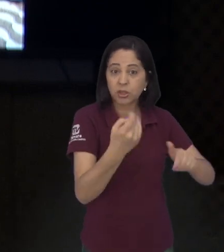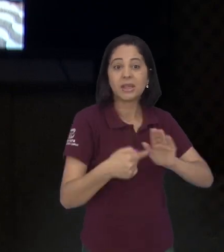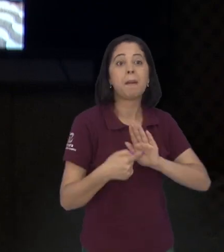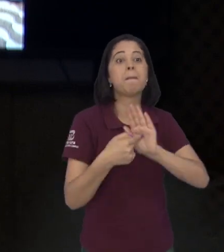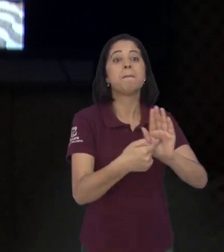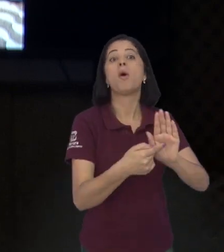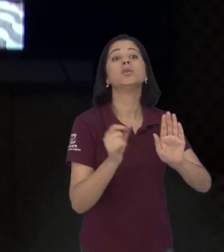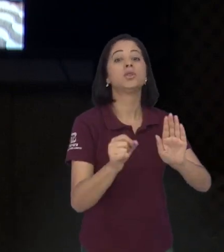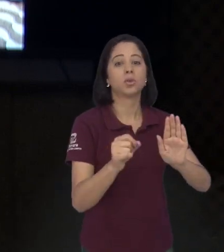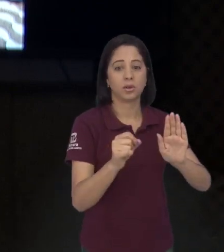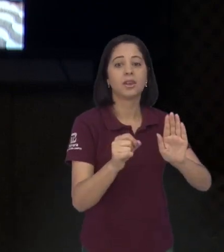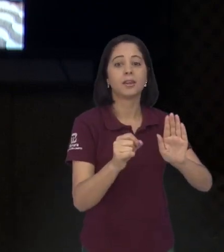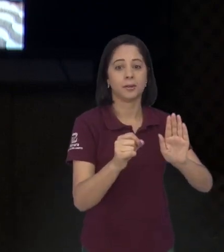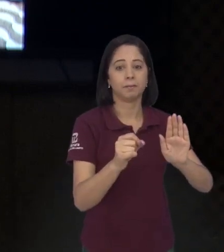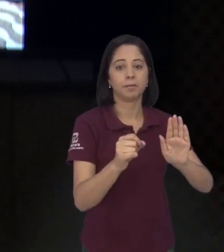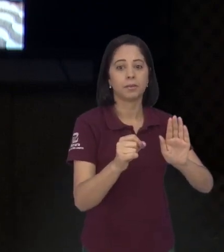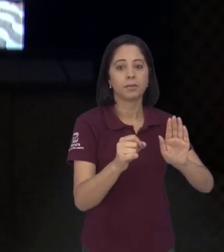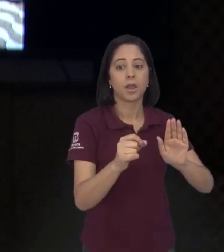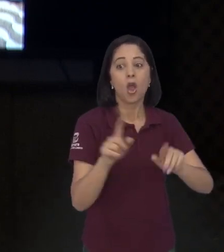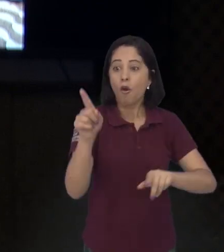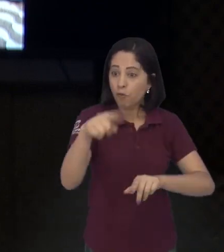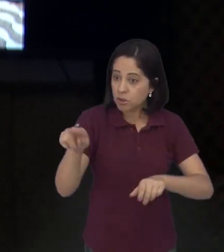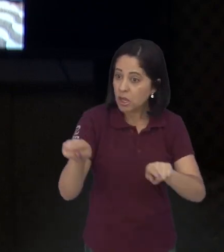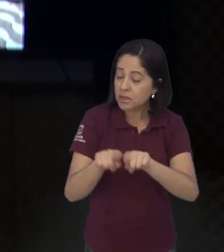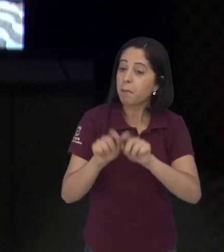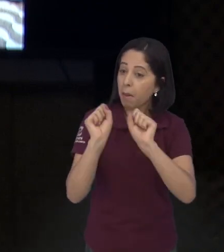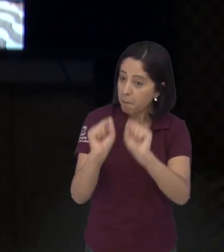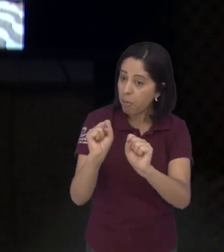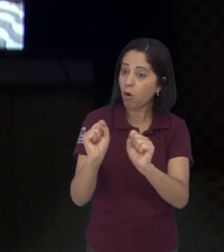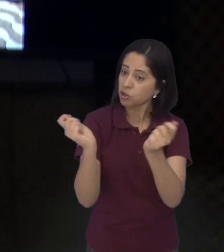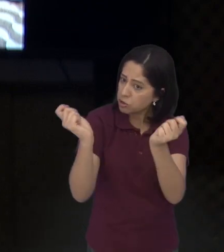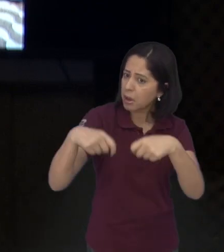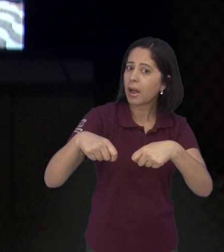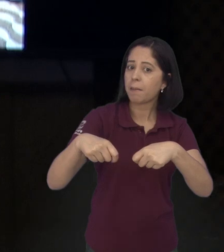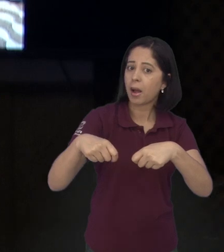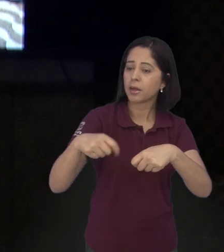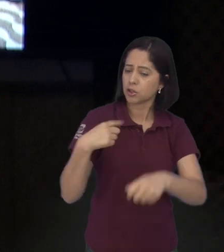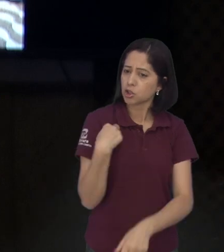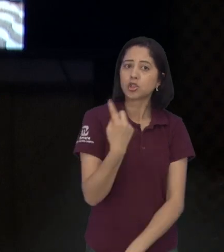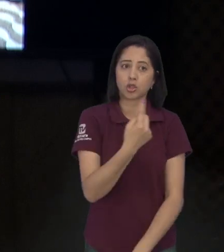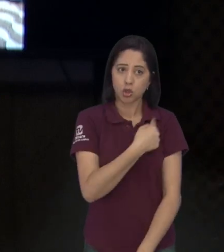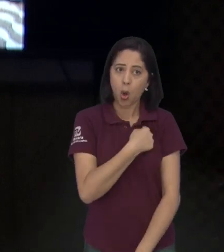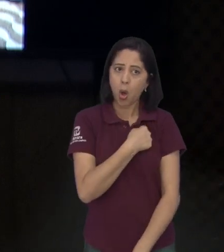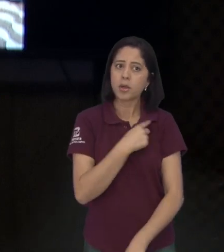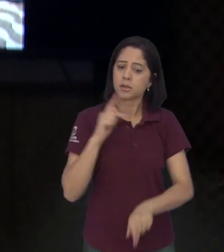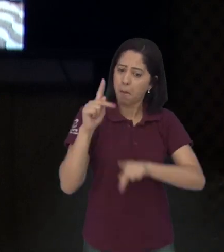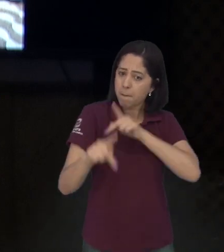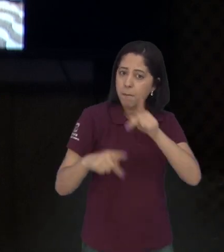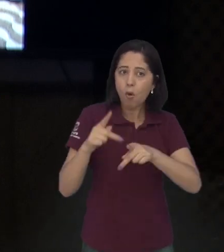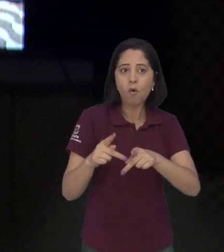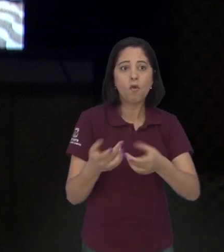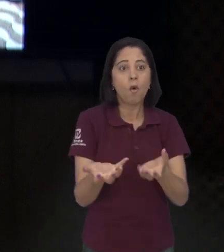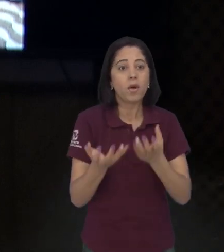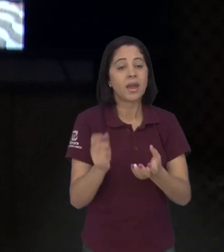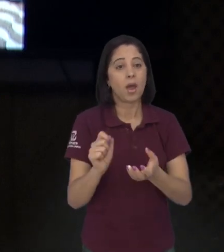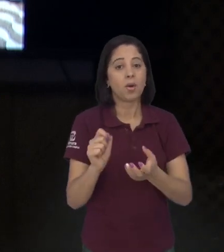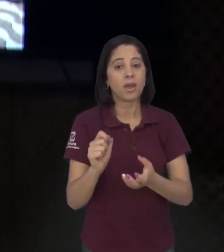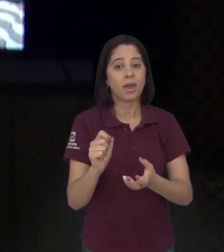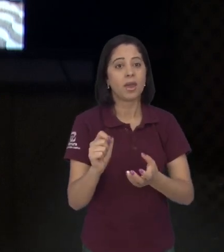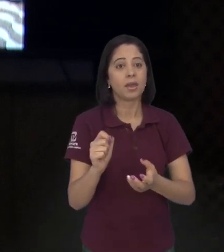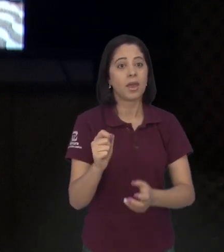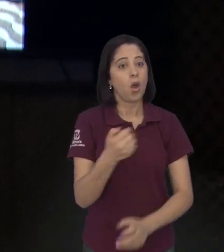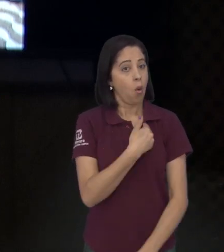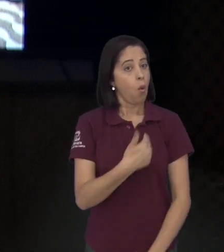atitude dessa, o que ela transmite para a população? Que eles também podem fazer. Ou seja, nós, enquanto população,